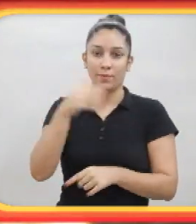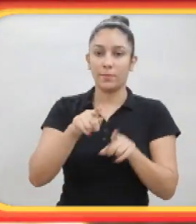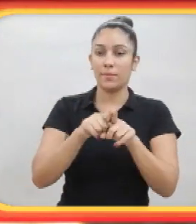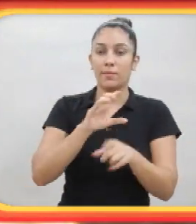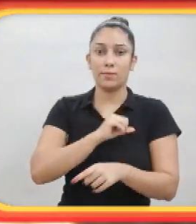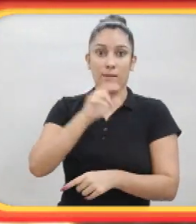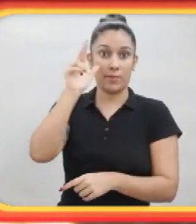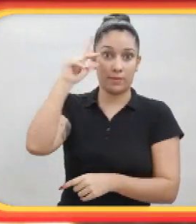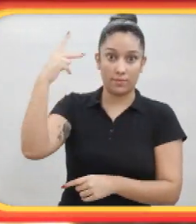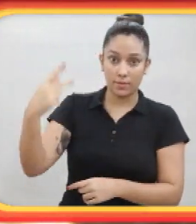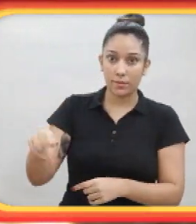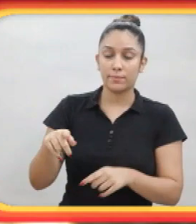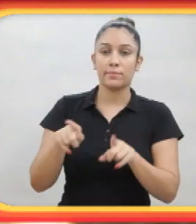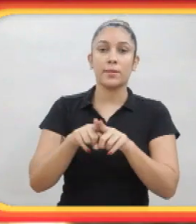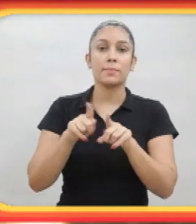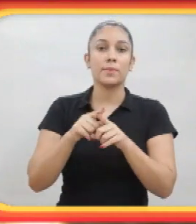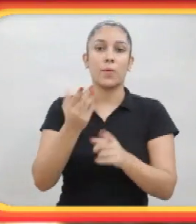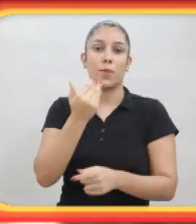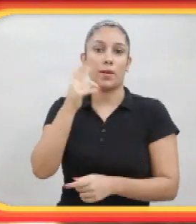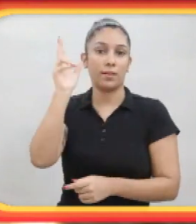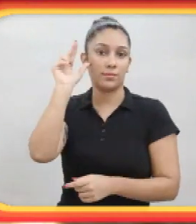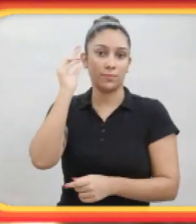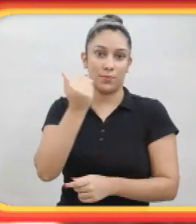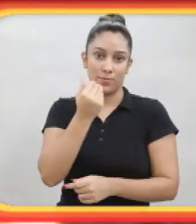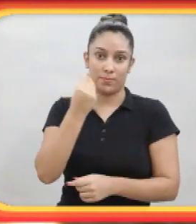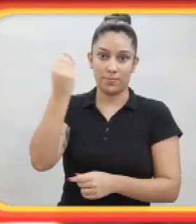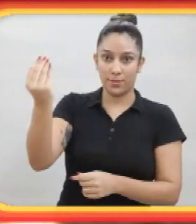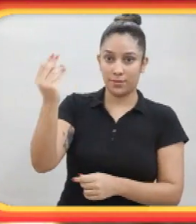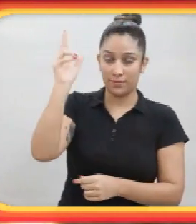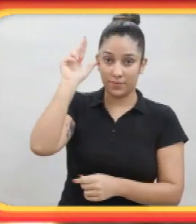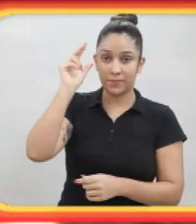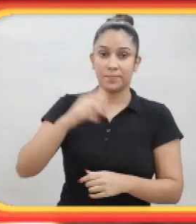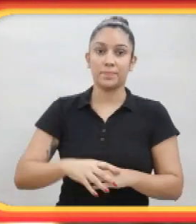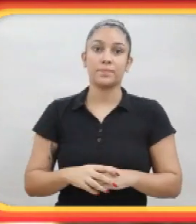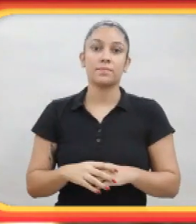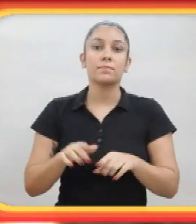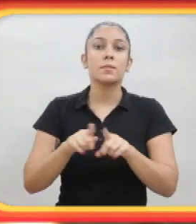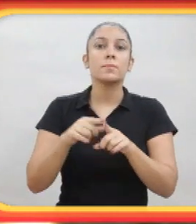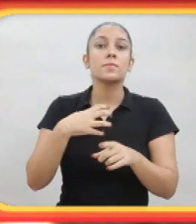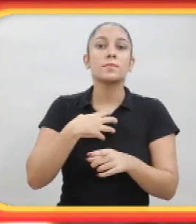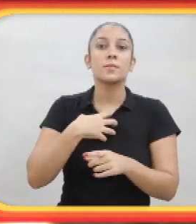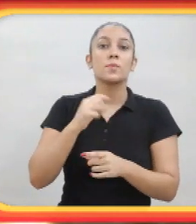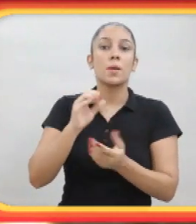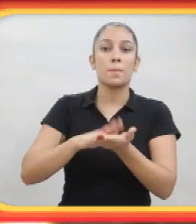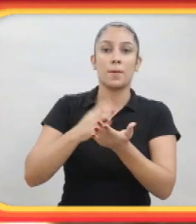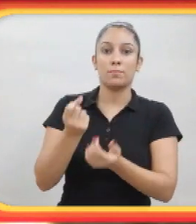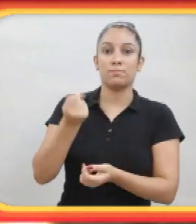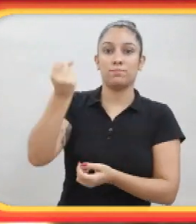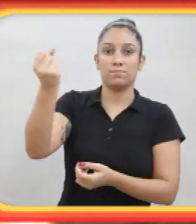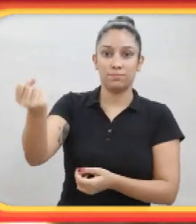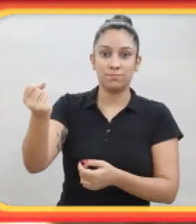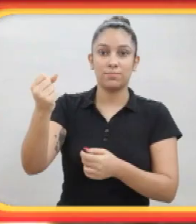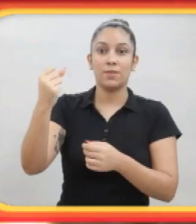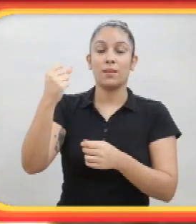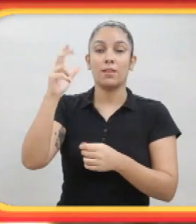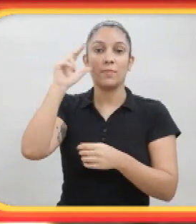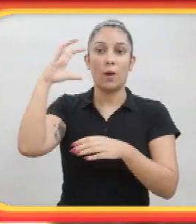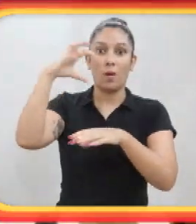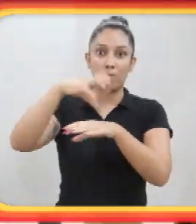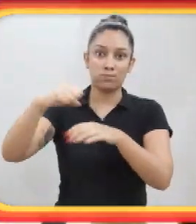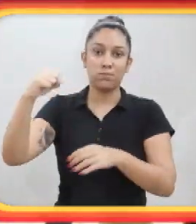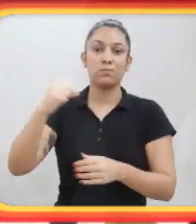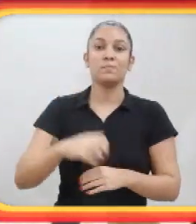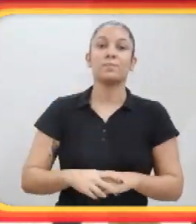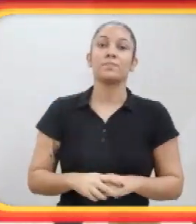aqui na ecoterapia, a gente vê ela falante, adorando vir, adora o cavalo